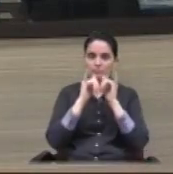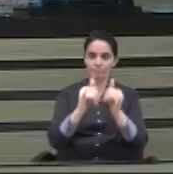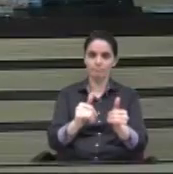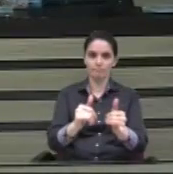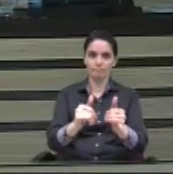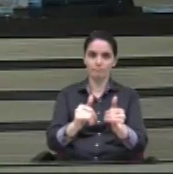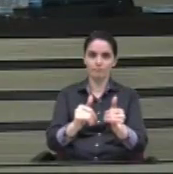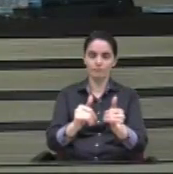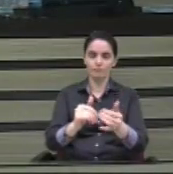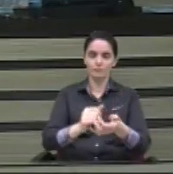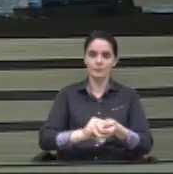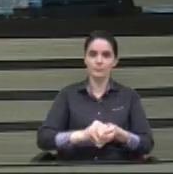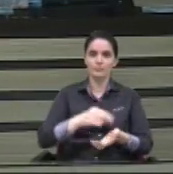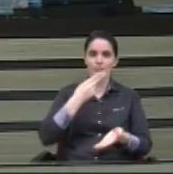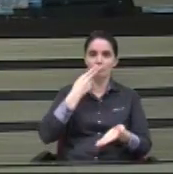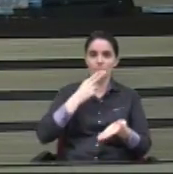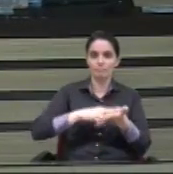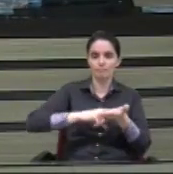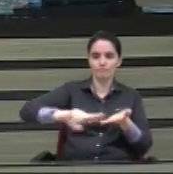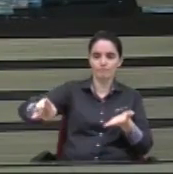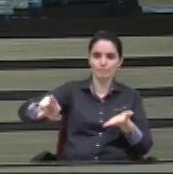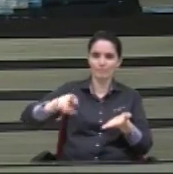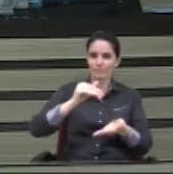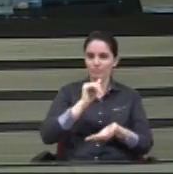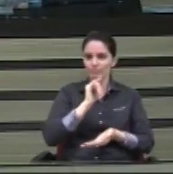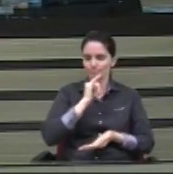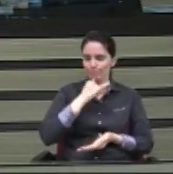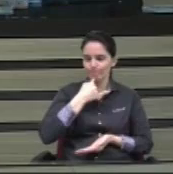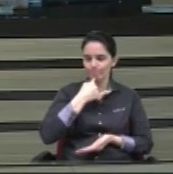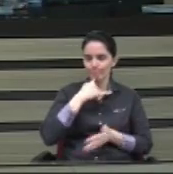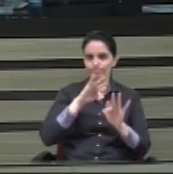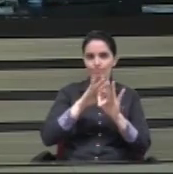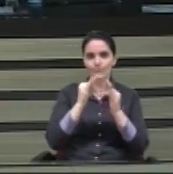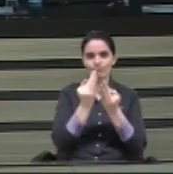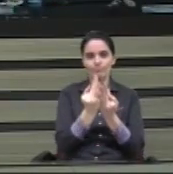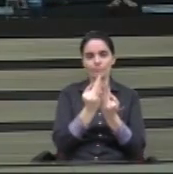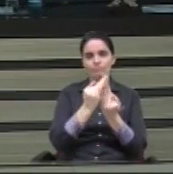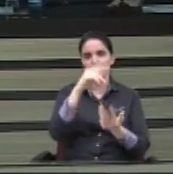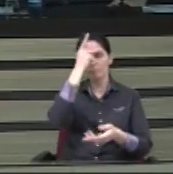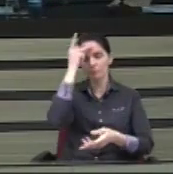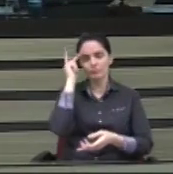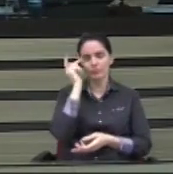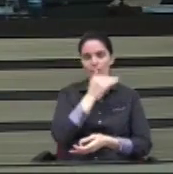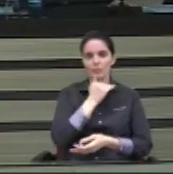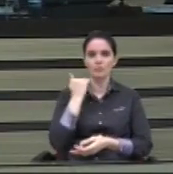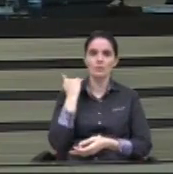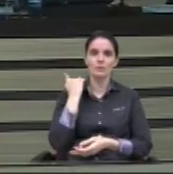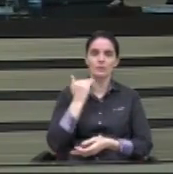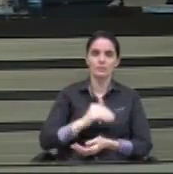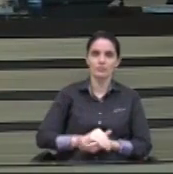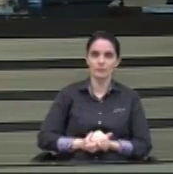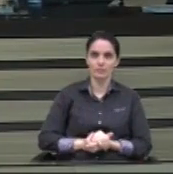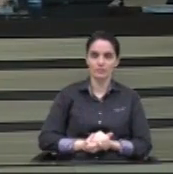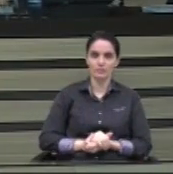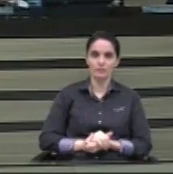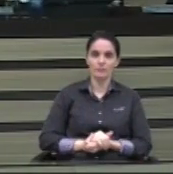serão enviados ofícios de condolências às famílias enlutadas.